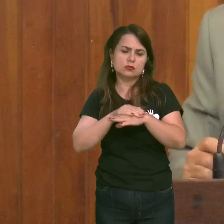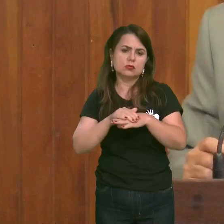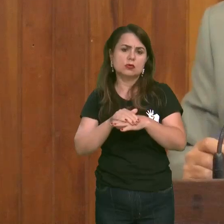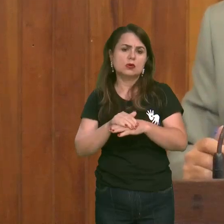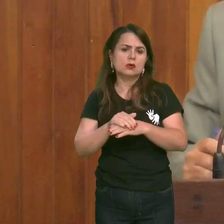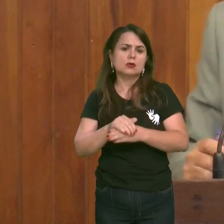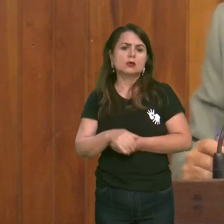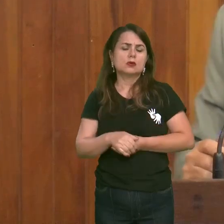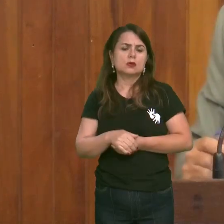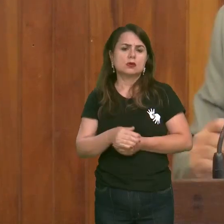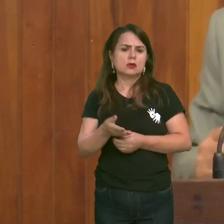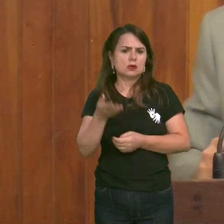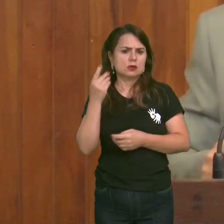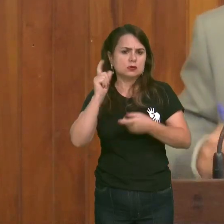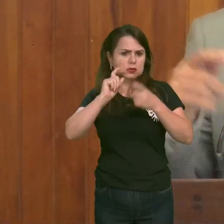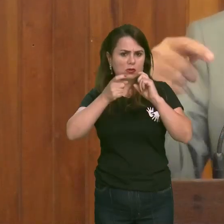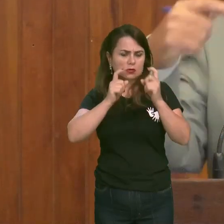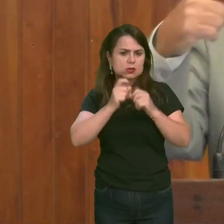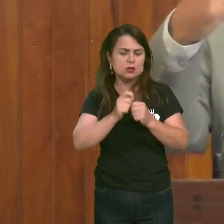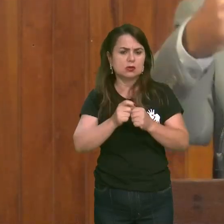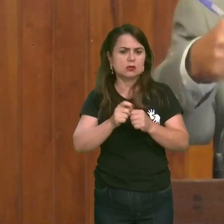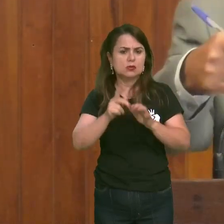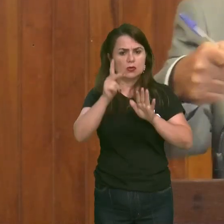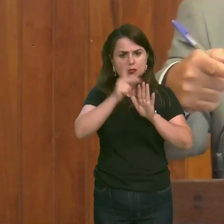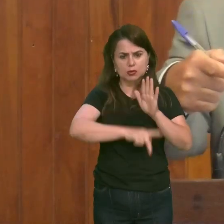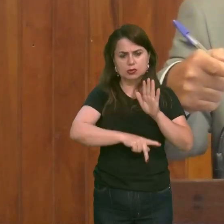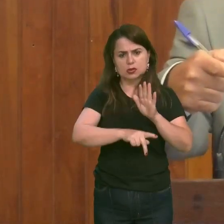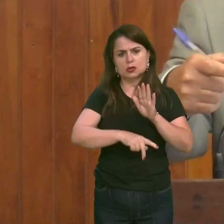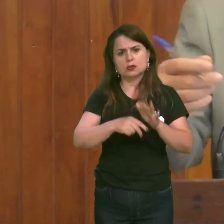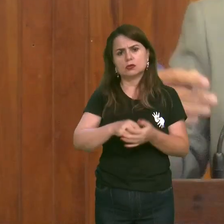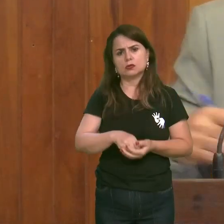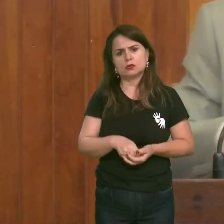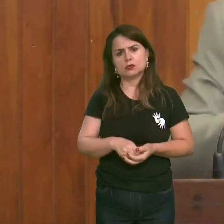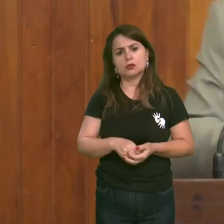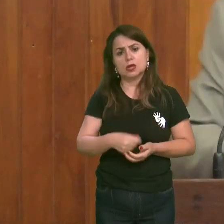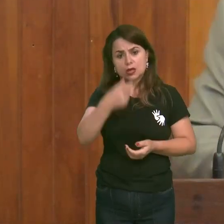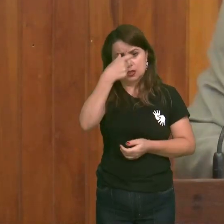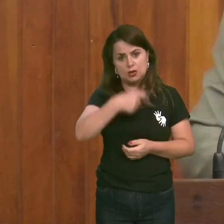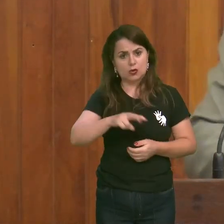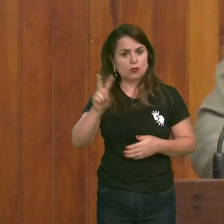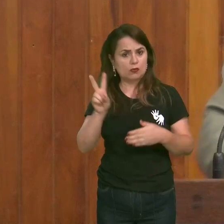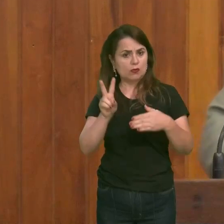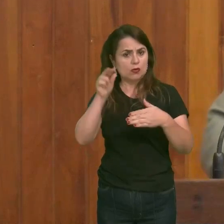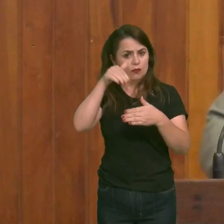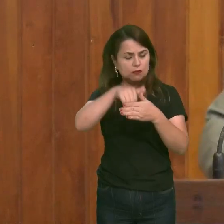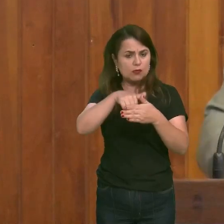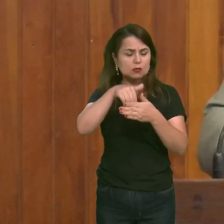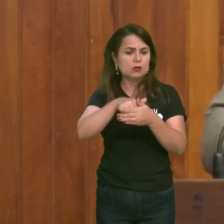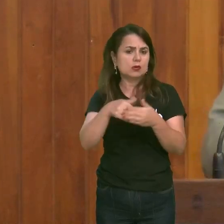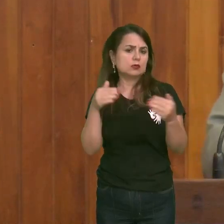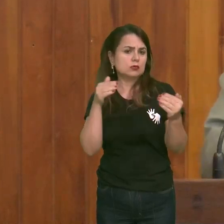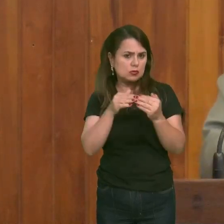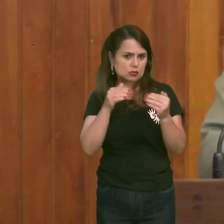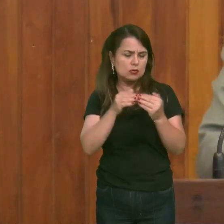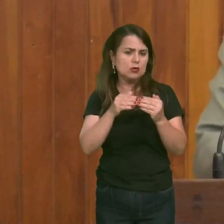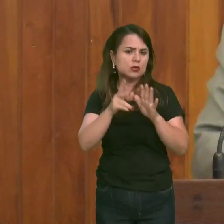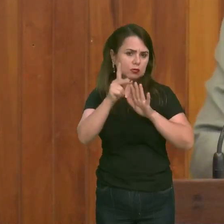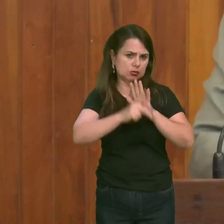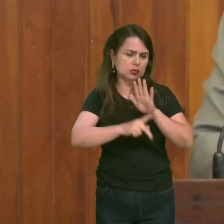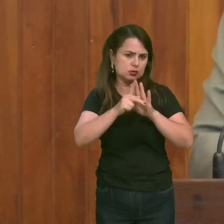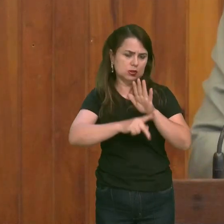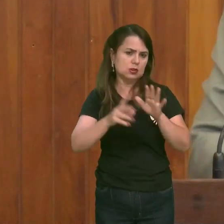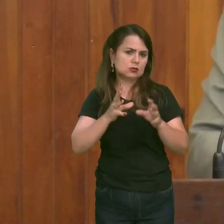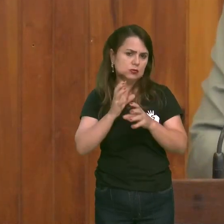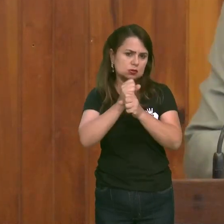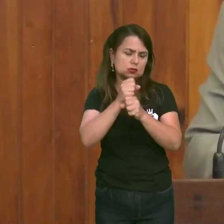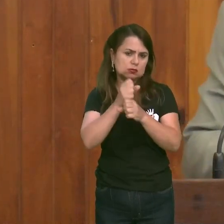desse projeto ele já tá entrando com esse projeto já tem o meu voto favorável voto tranquilamente nesse projeto nesse projeto do